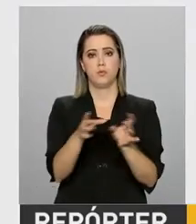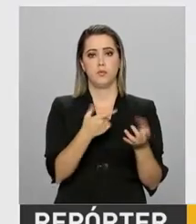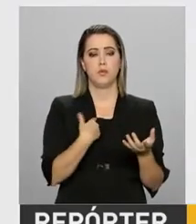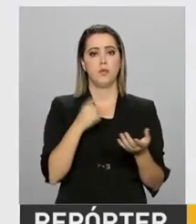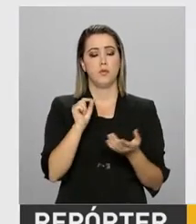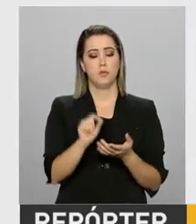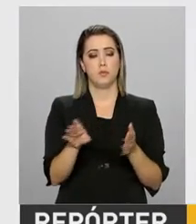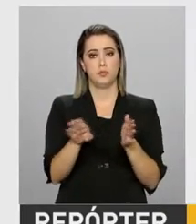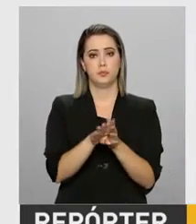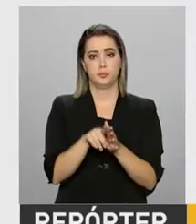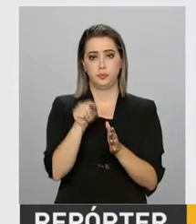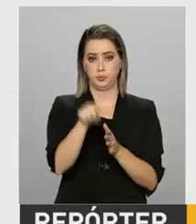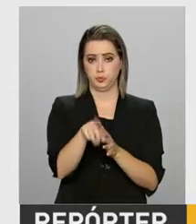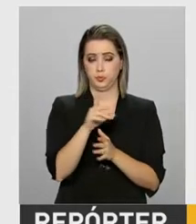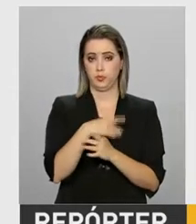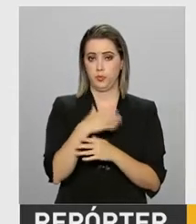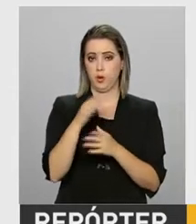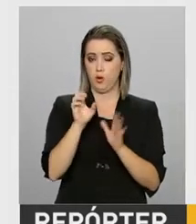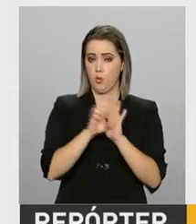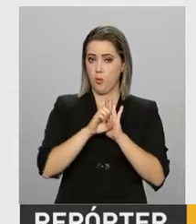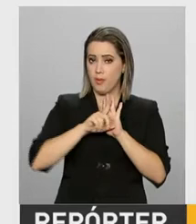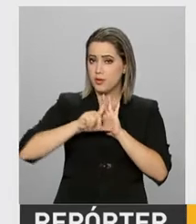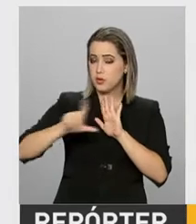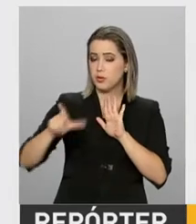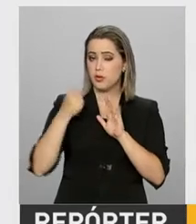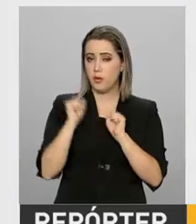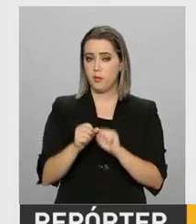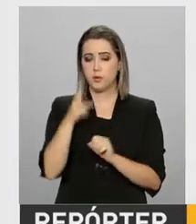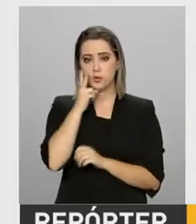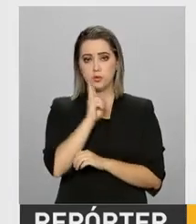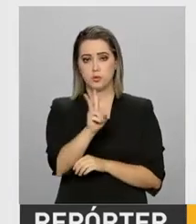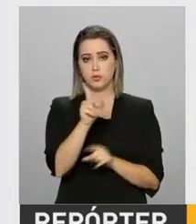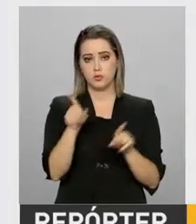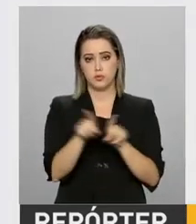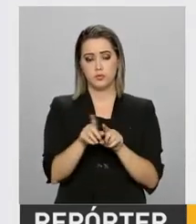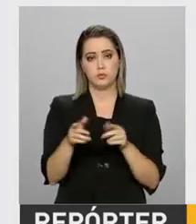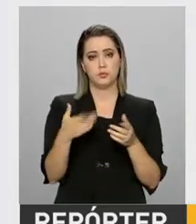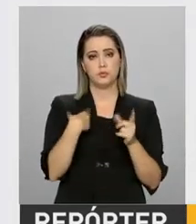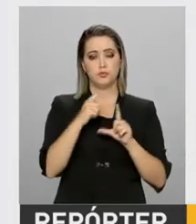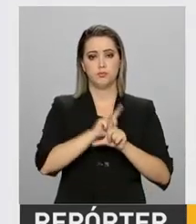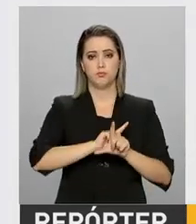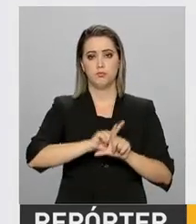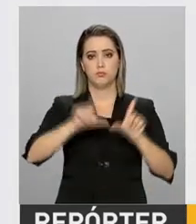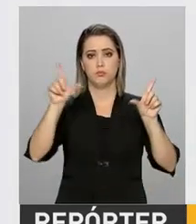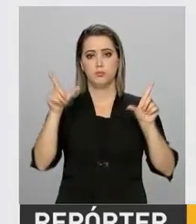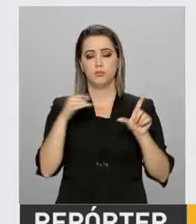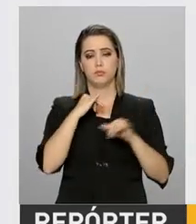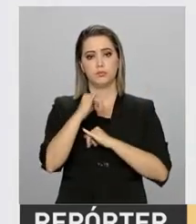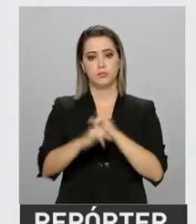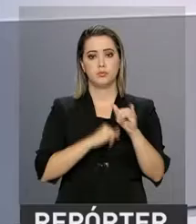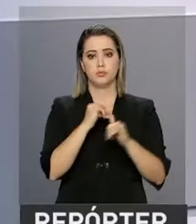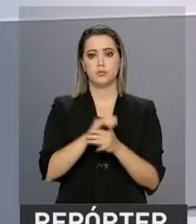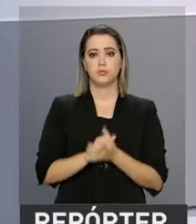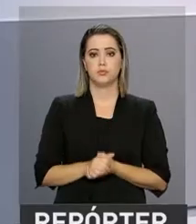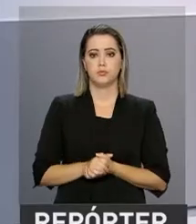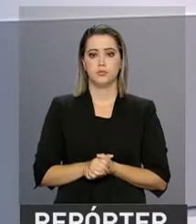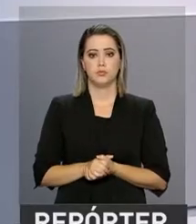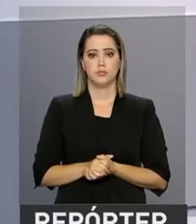da conab o edital do leilão pode ser obtido na página da conab na internet